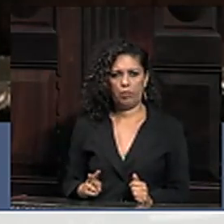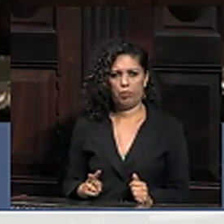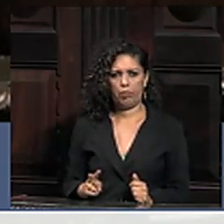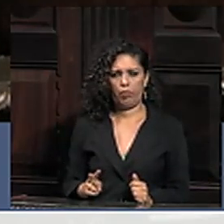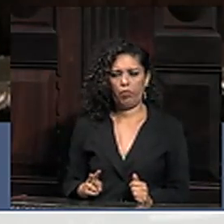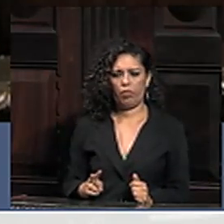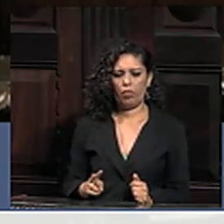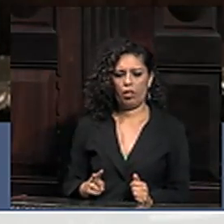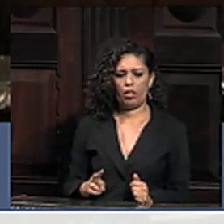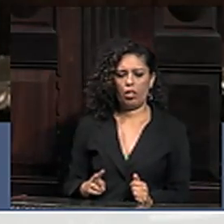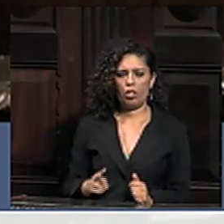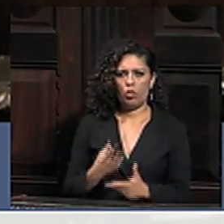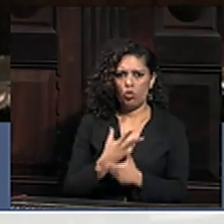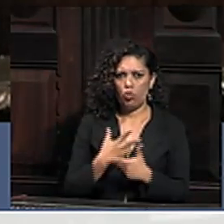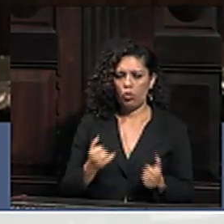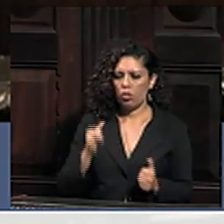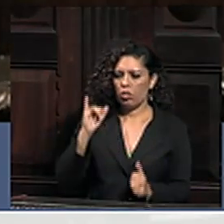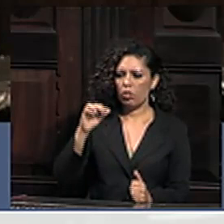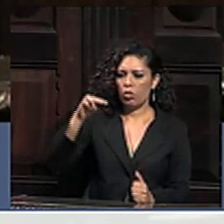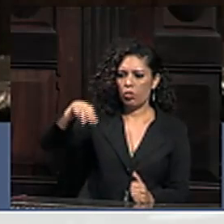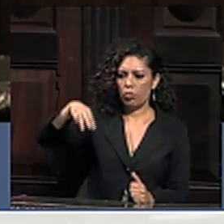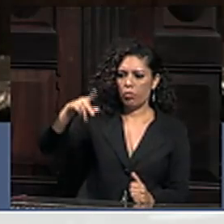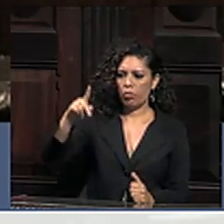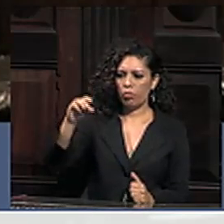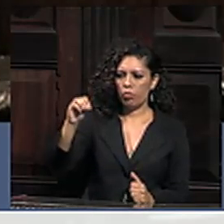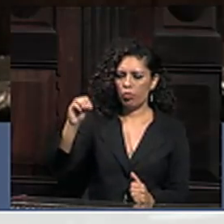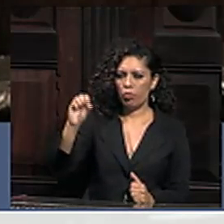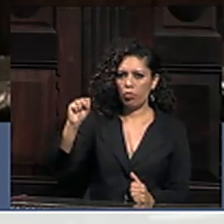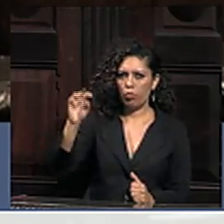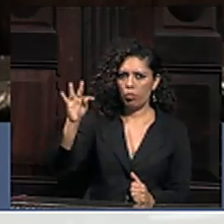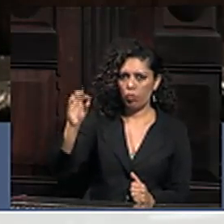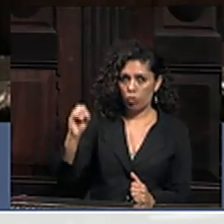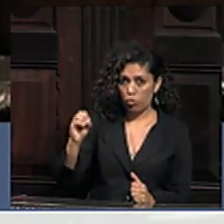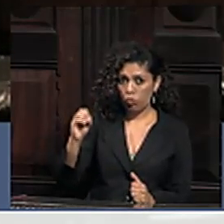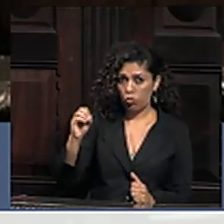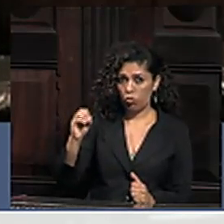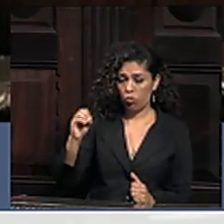tributária patrocinada por Temer, que